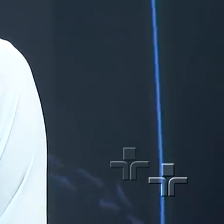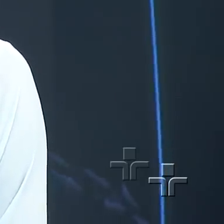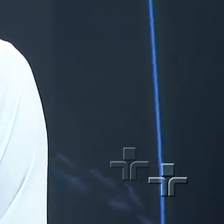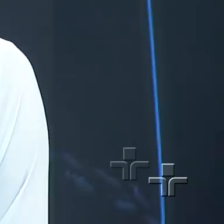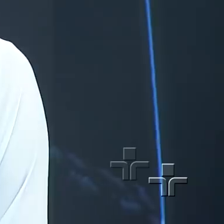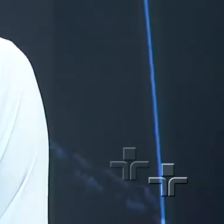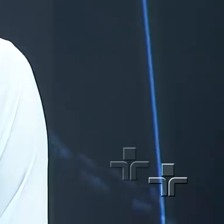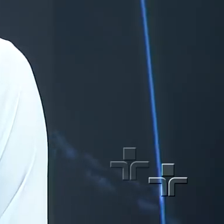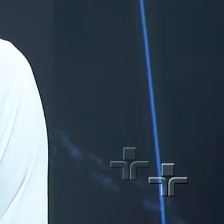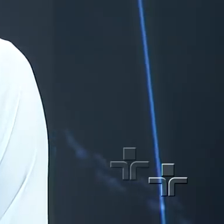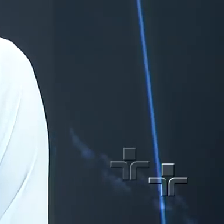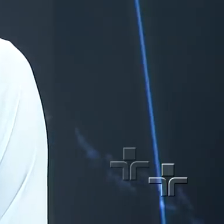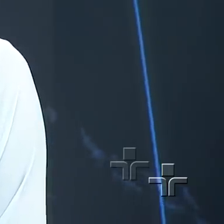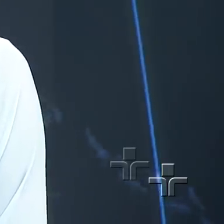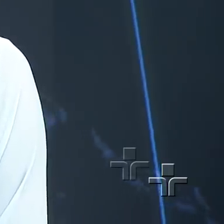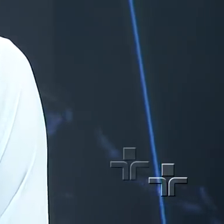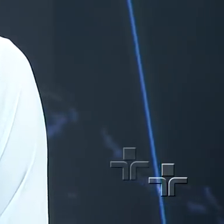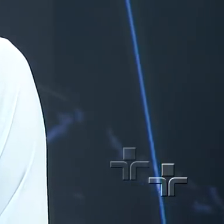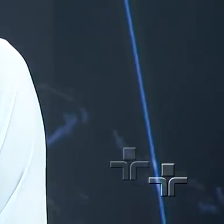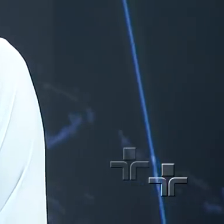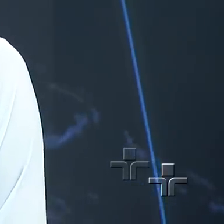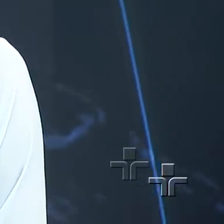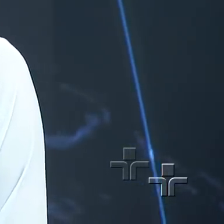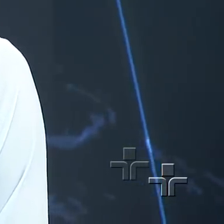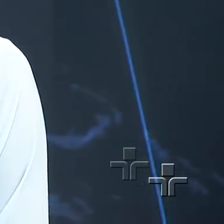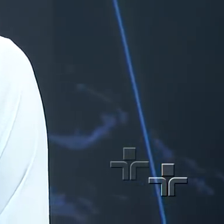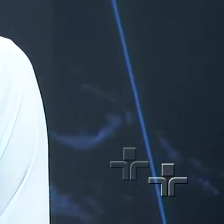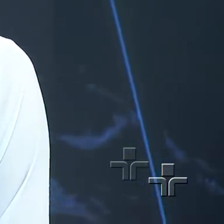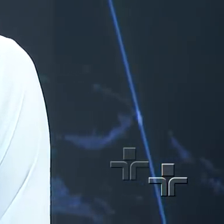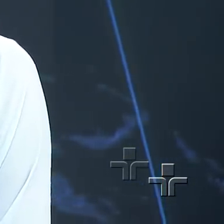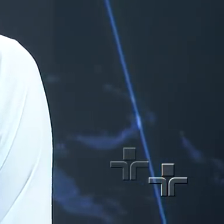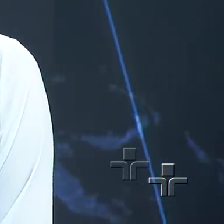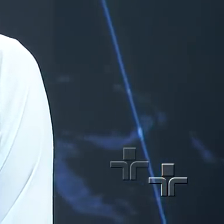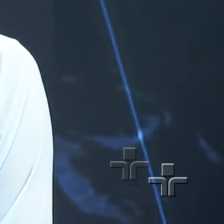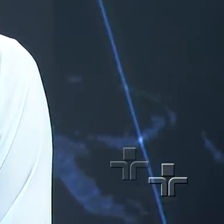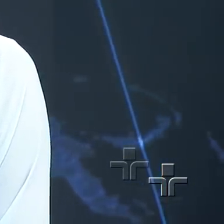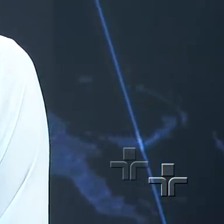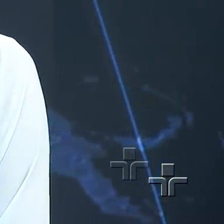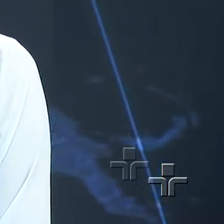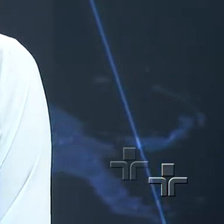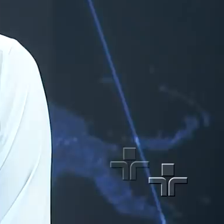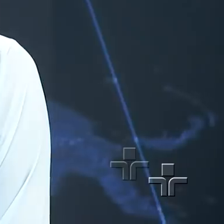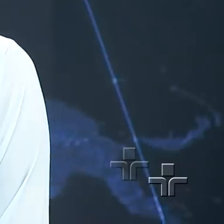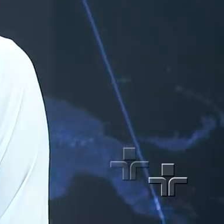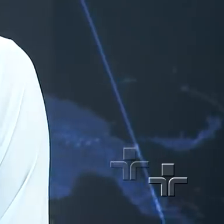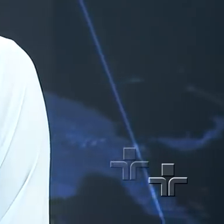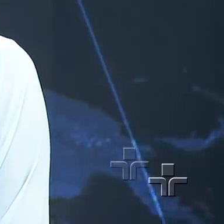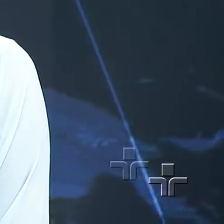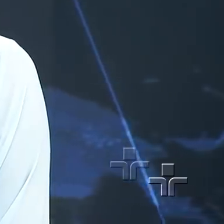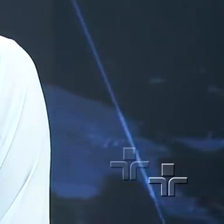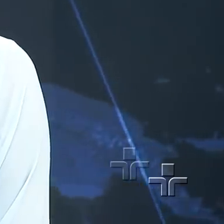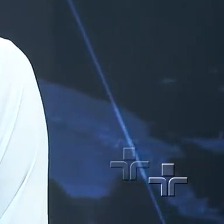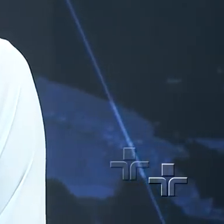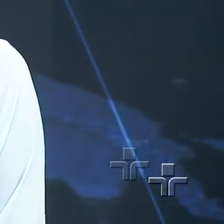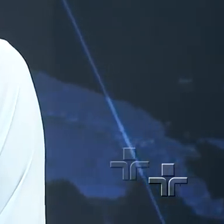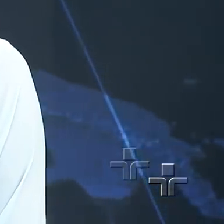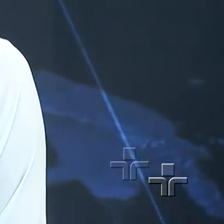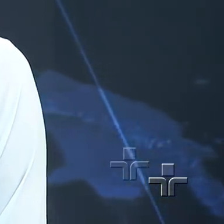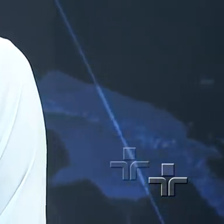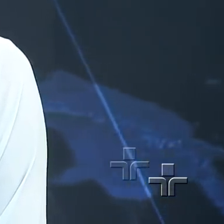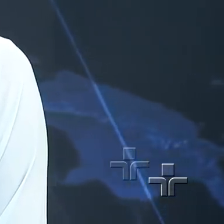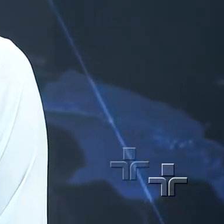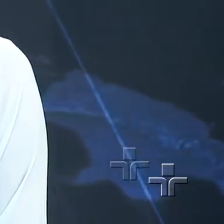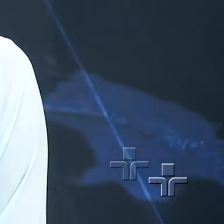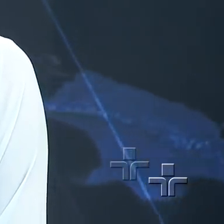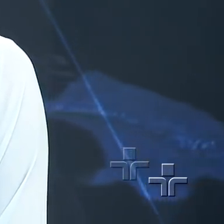5º ministro confirmado para o futuro governo Bolsonaro. Moro vai assumir a pasta da Justiça, que será reforçada com as